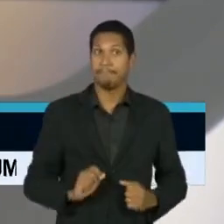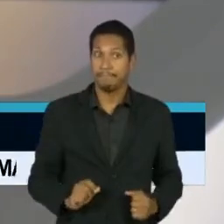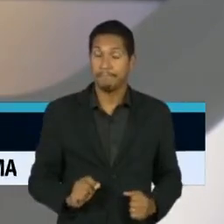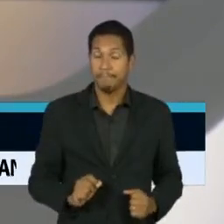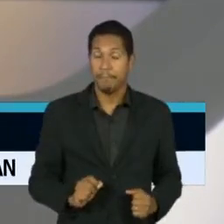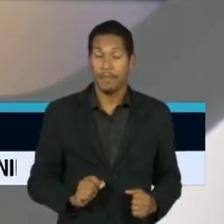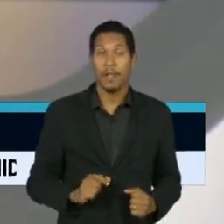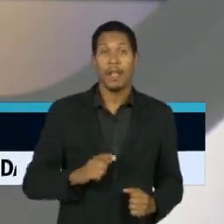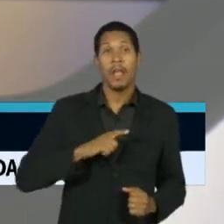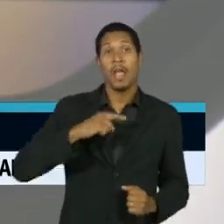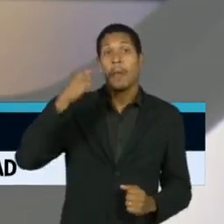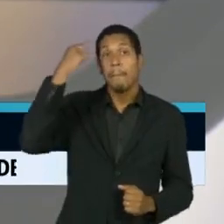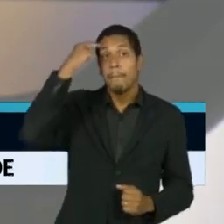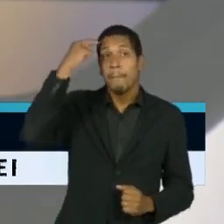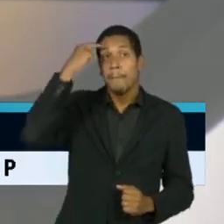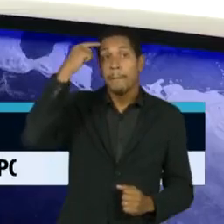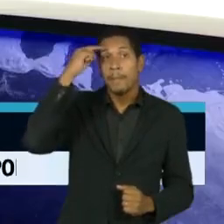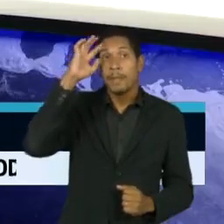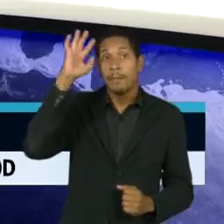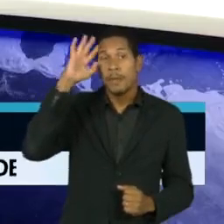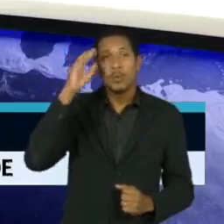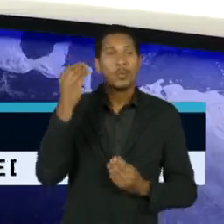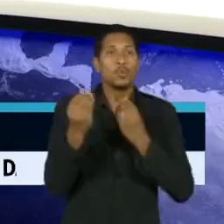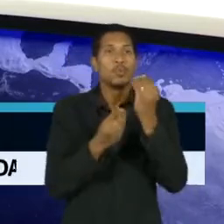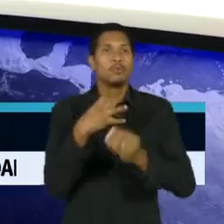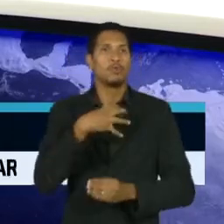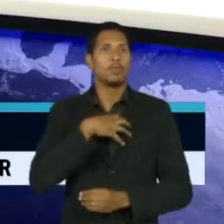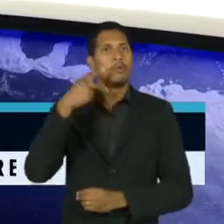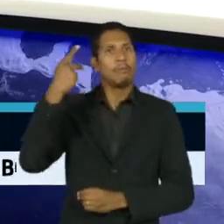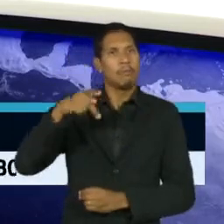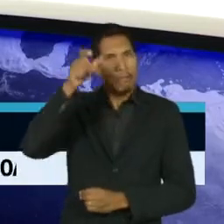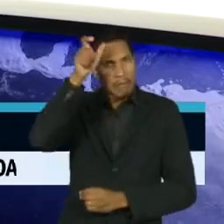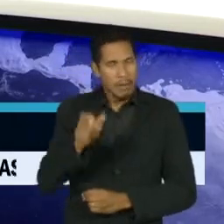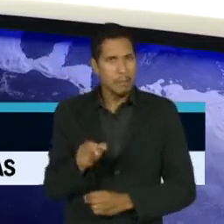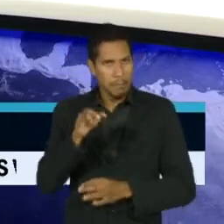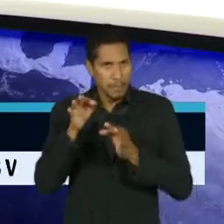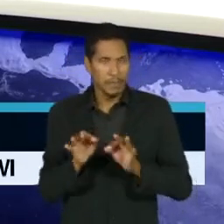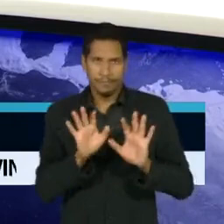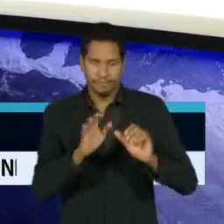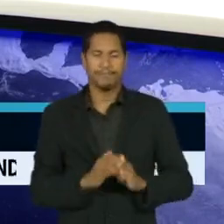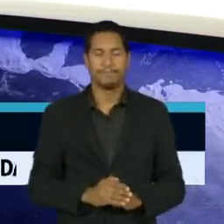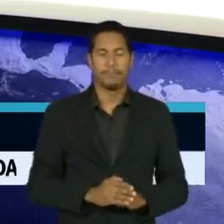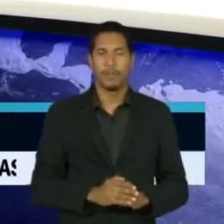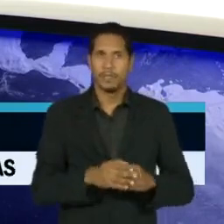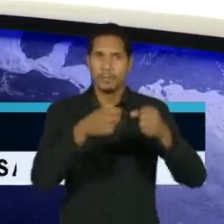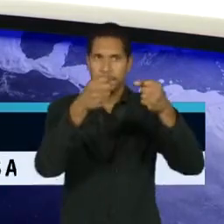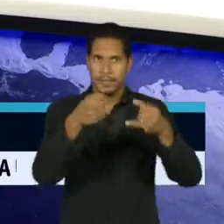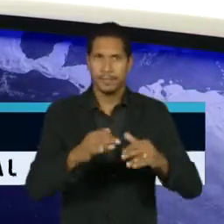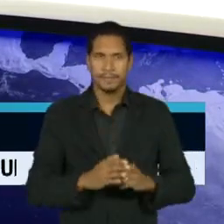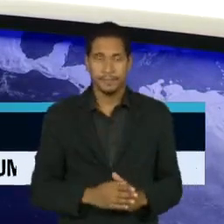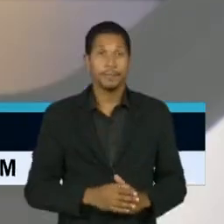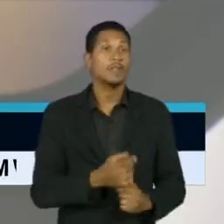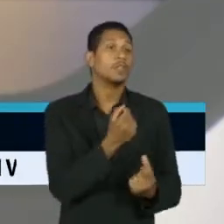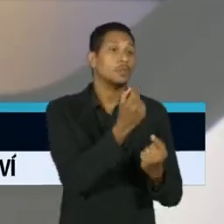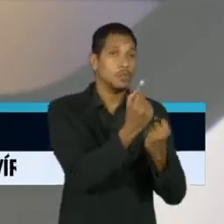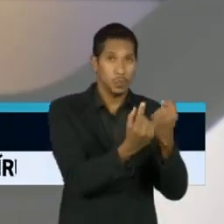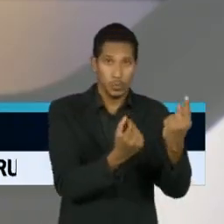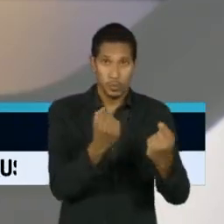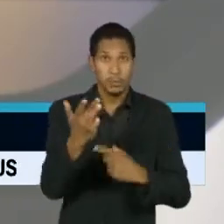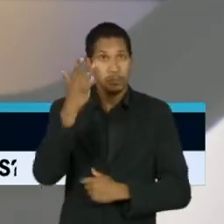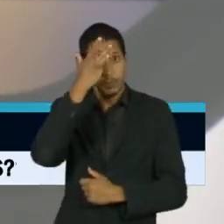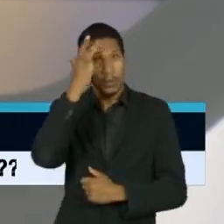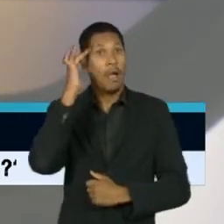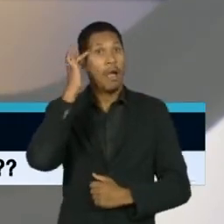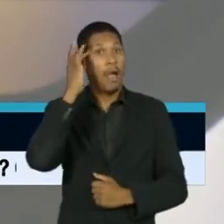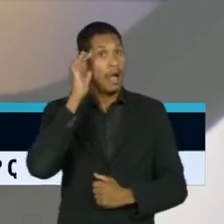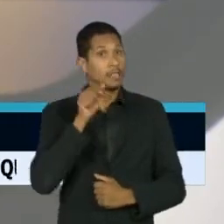um dos raciocínios do que ele é que quer dizer isso tem pessoas que realmente acham isso e não é uma